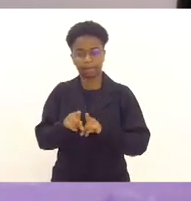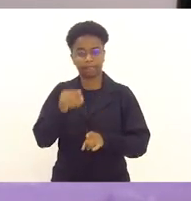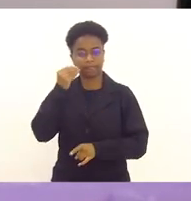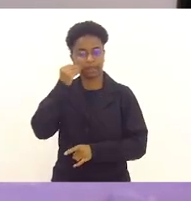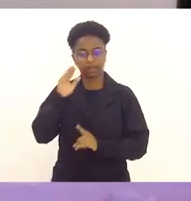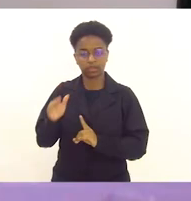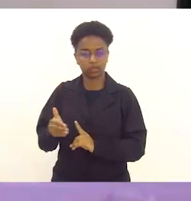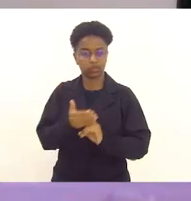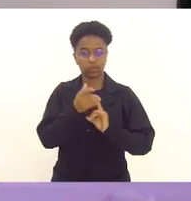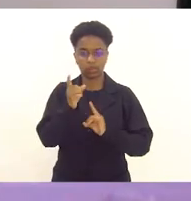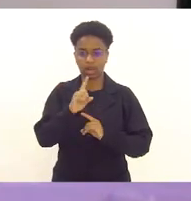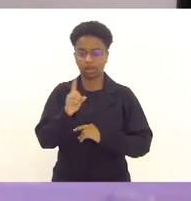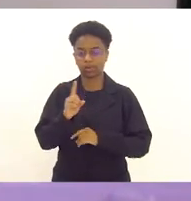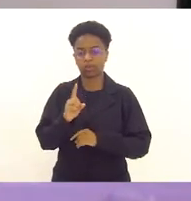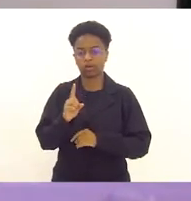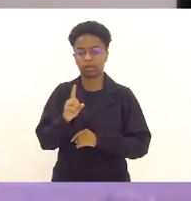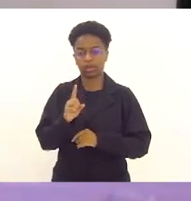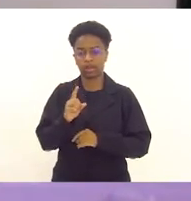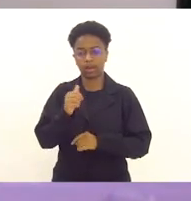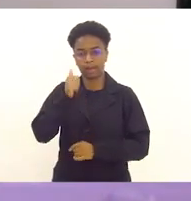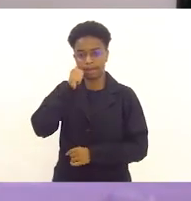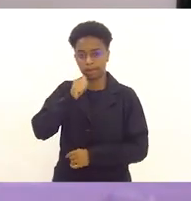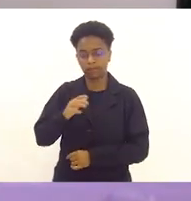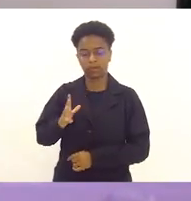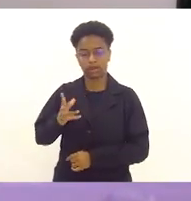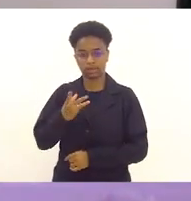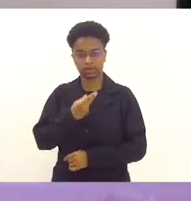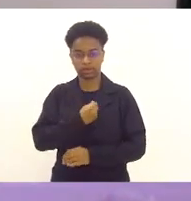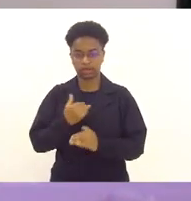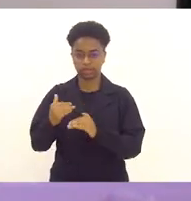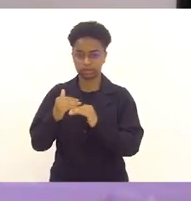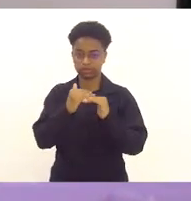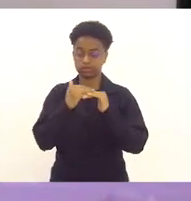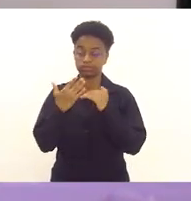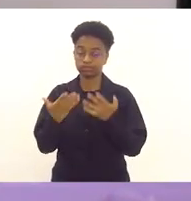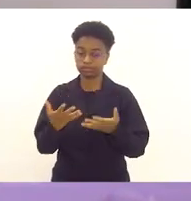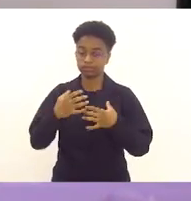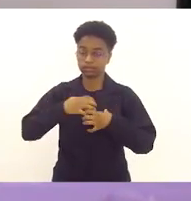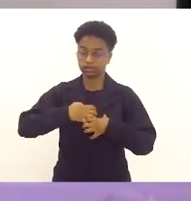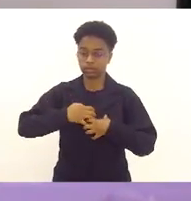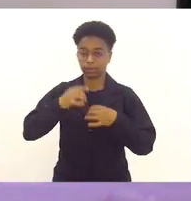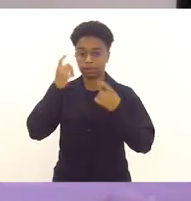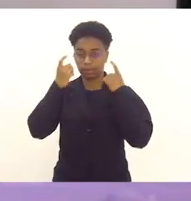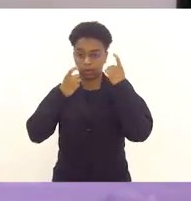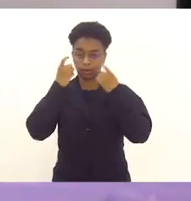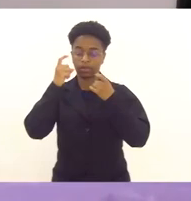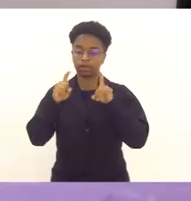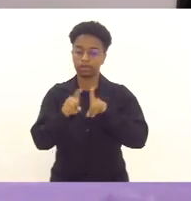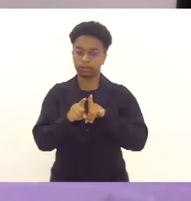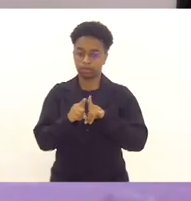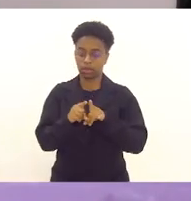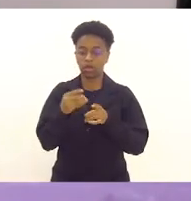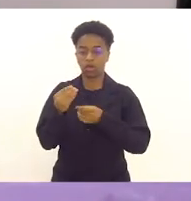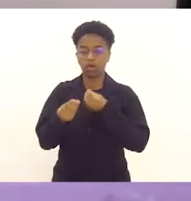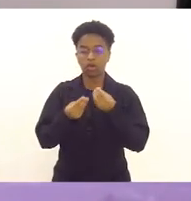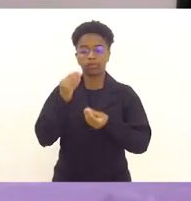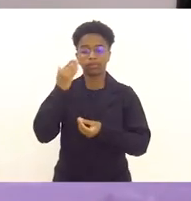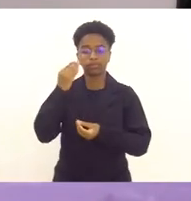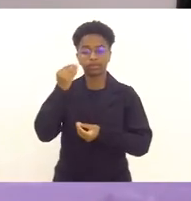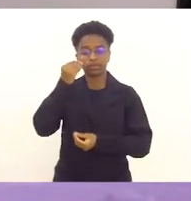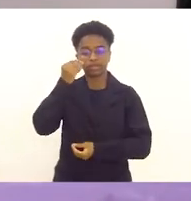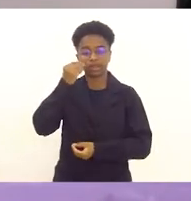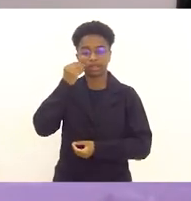de maneira equânime as mulheres trans Então eu fico muito preocupada também com a tentativa de